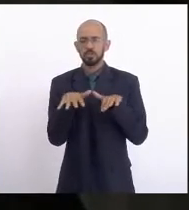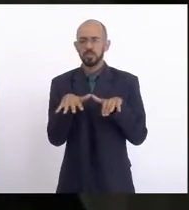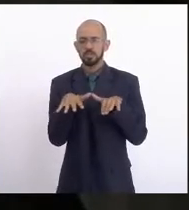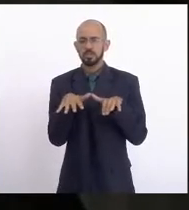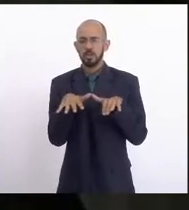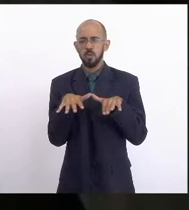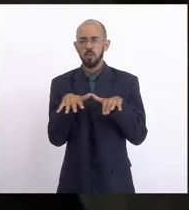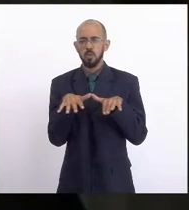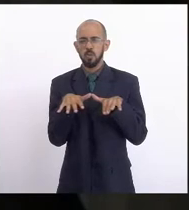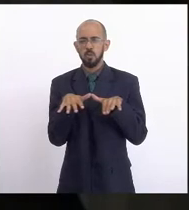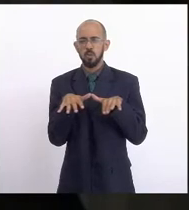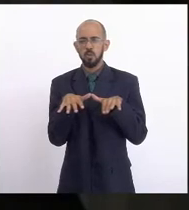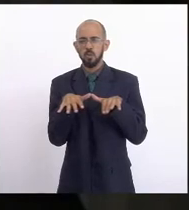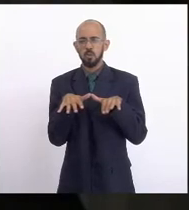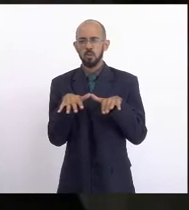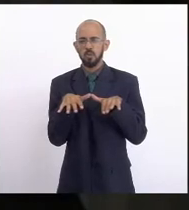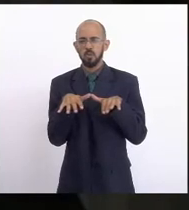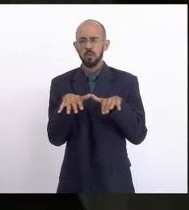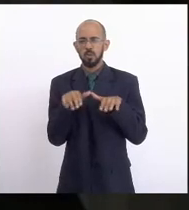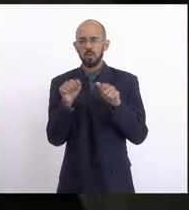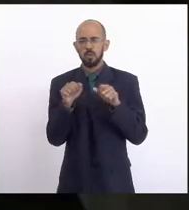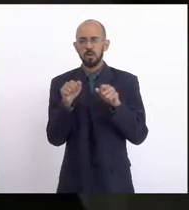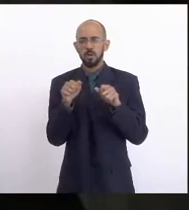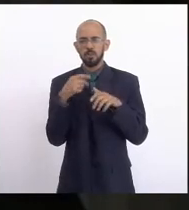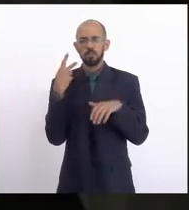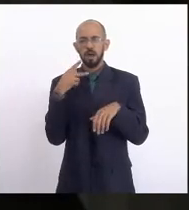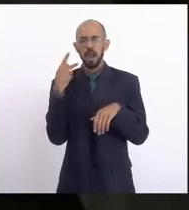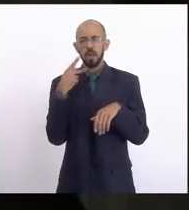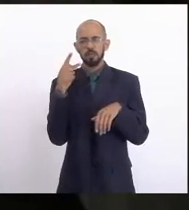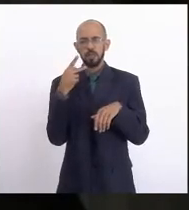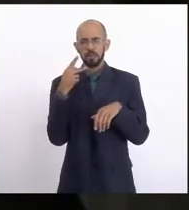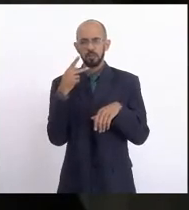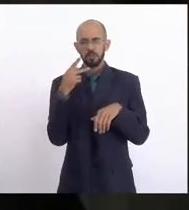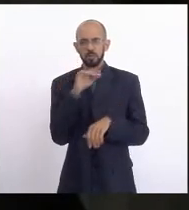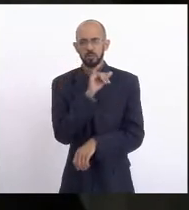legislativa no Parlamento Fluminense,